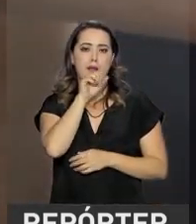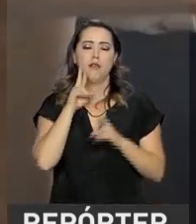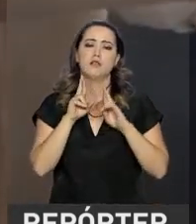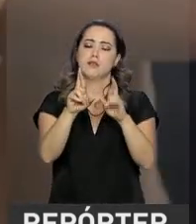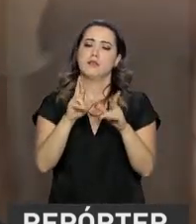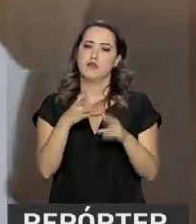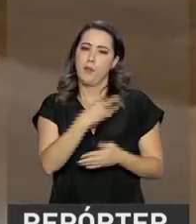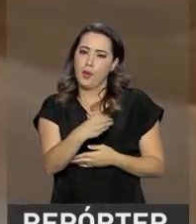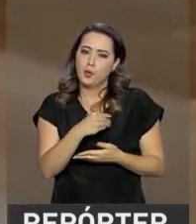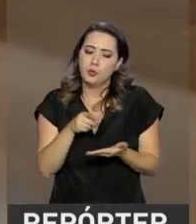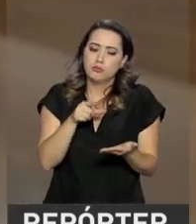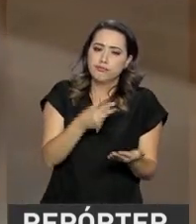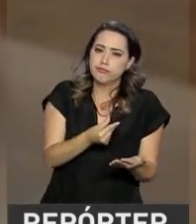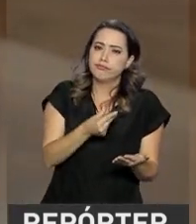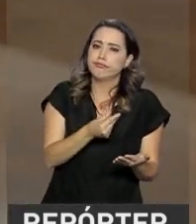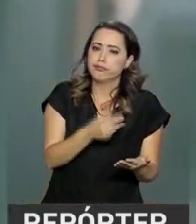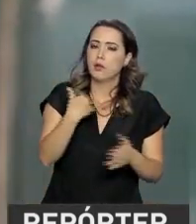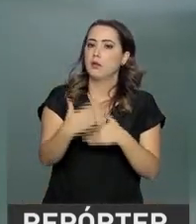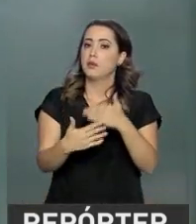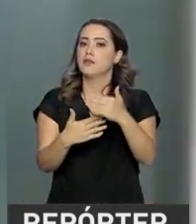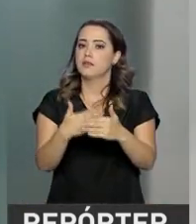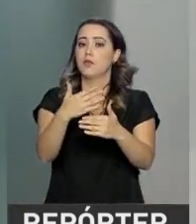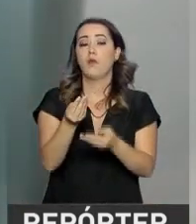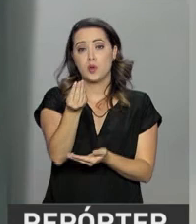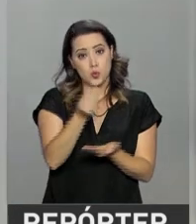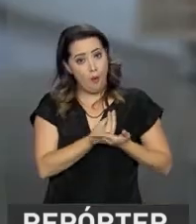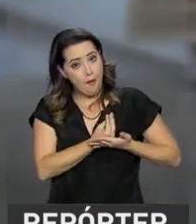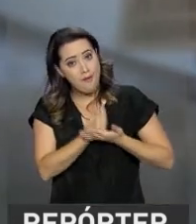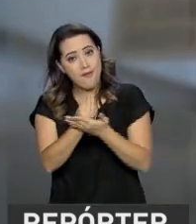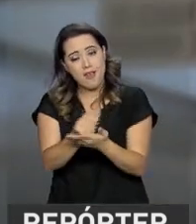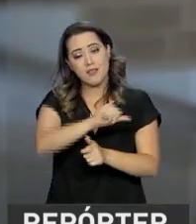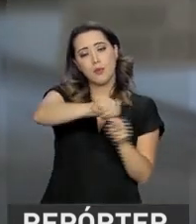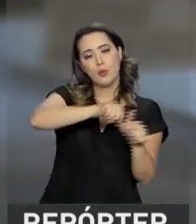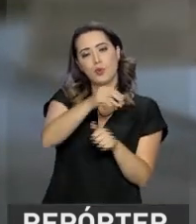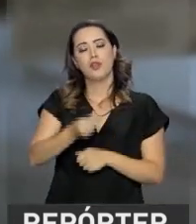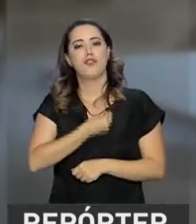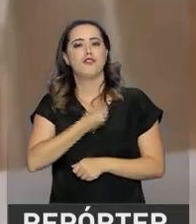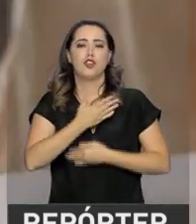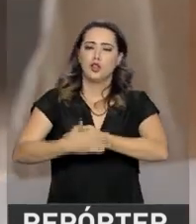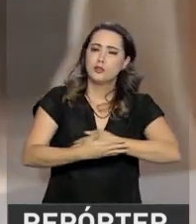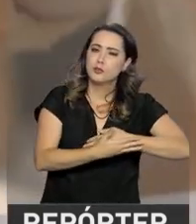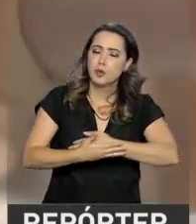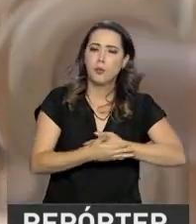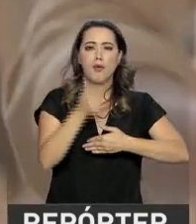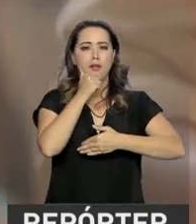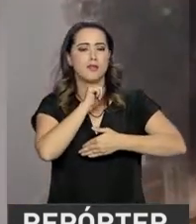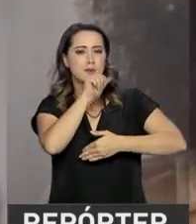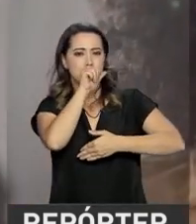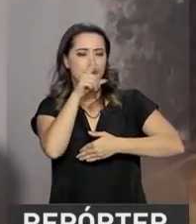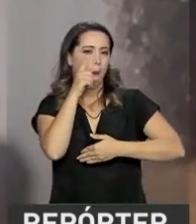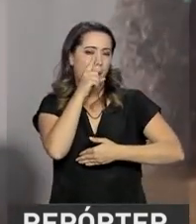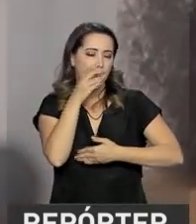para se desenvolverem de forma saudável. Sua doação pode ajudar a mudar a vida desses bebês e desses pais que anseiam em ver seus